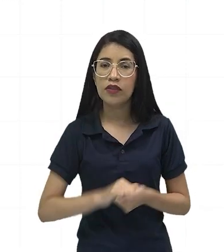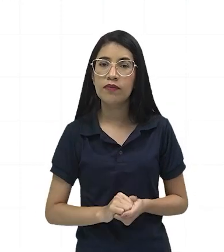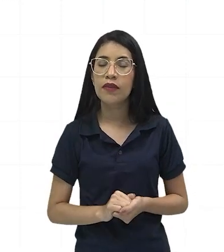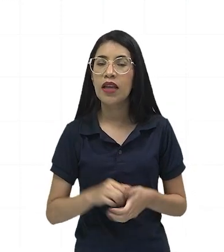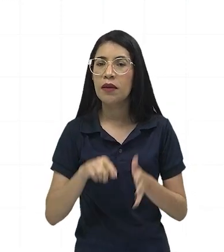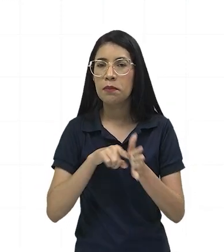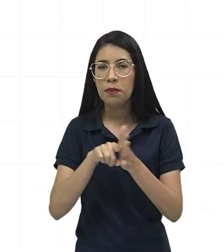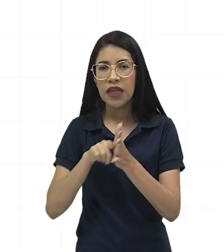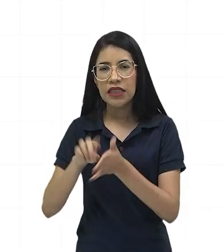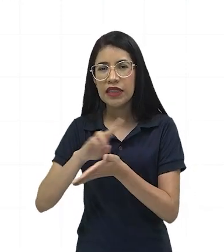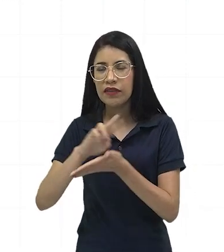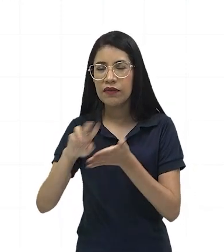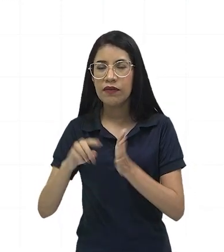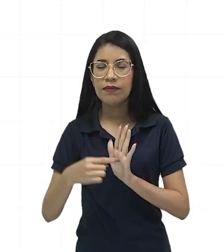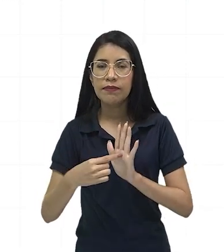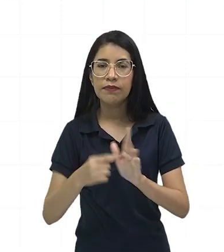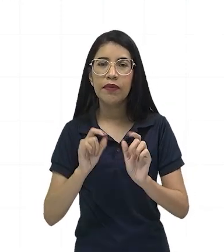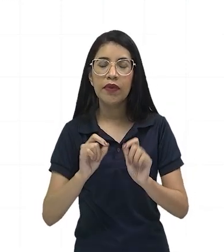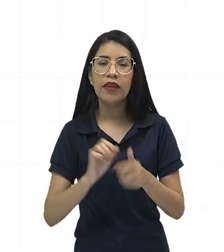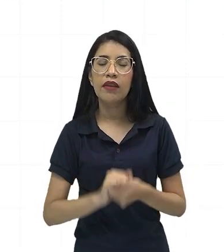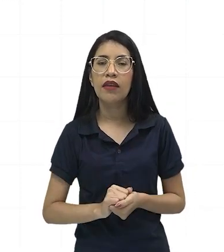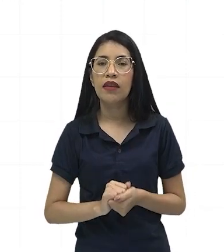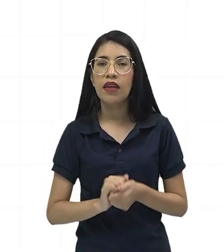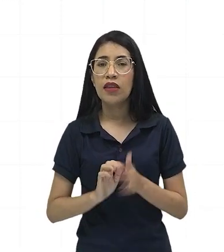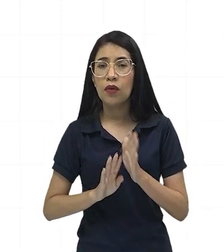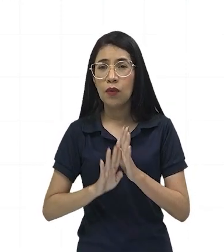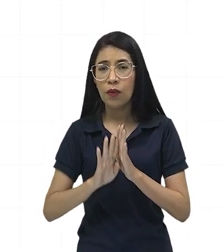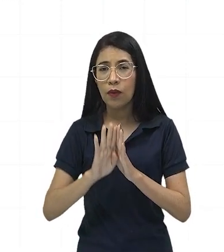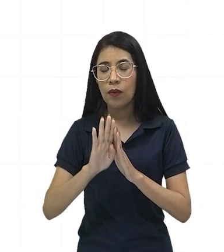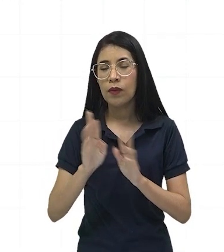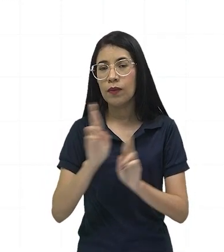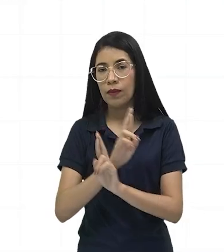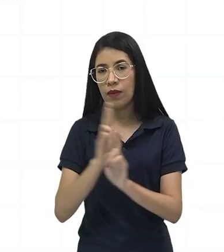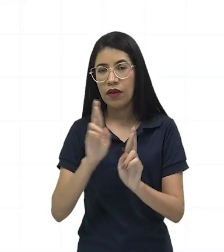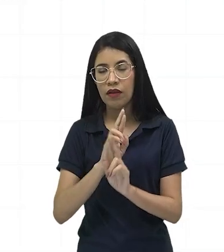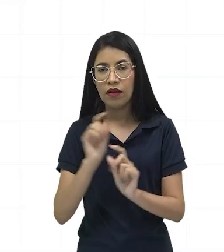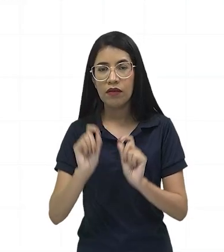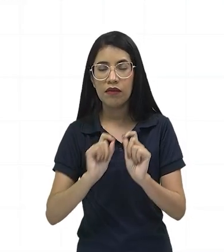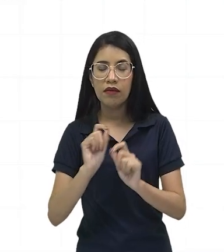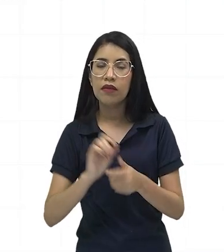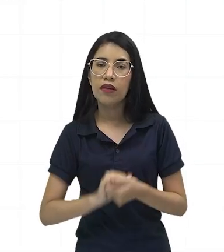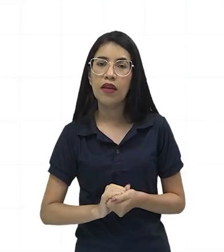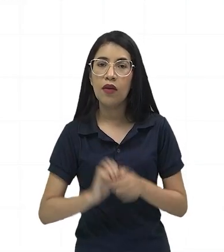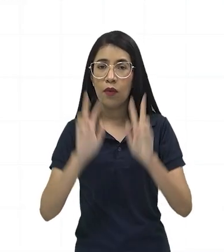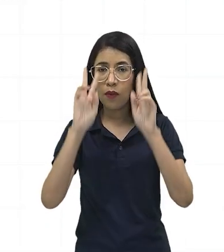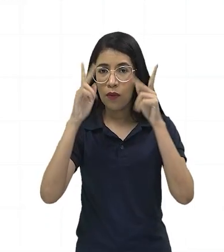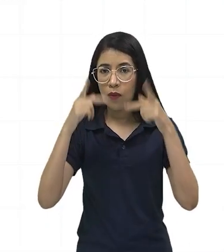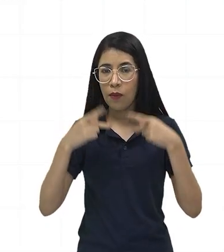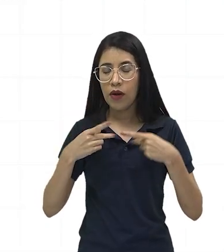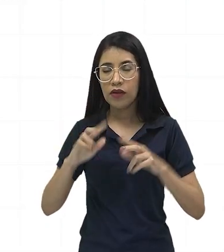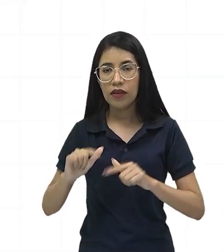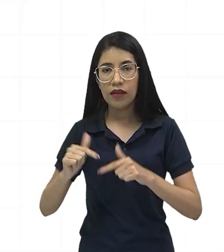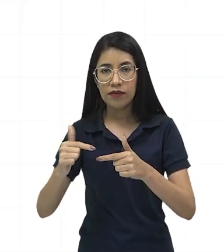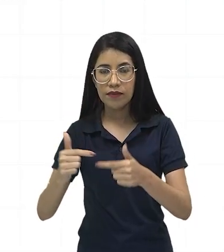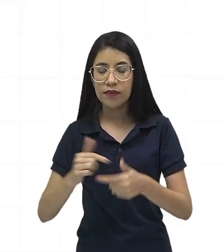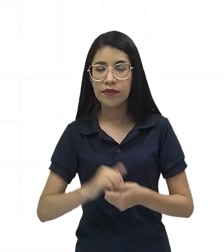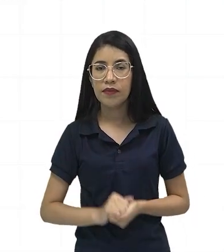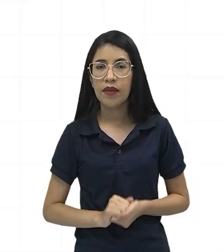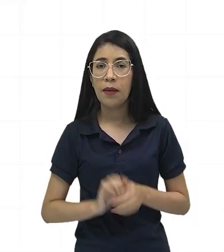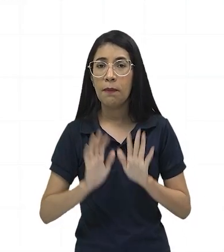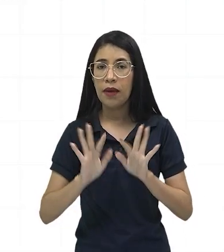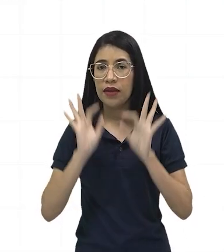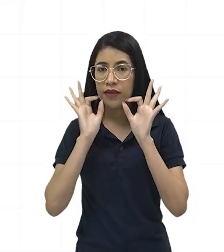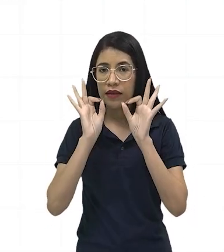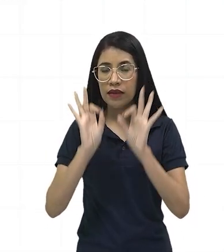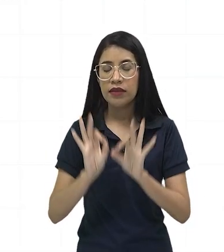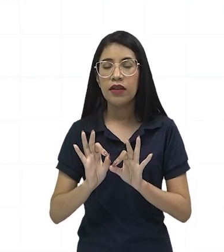Pesquisas indicam que esse aumento está muito relacionado à ação do ser humano. Prestem atenção